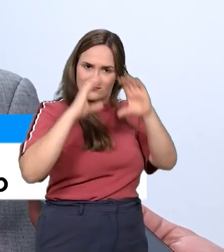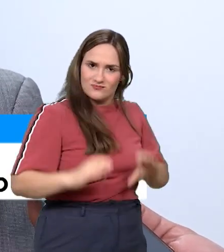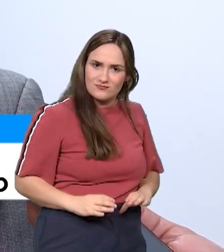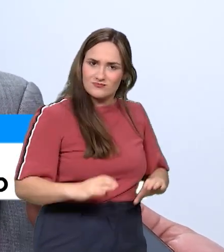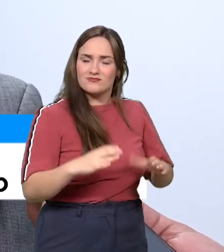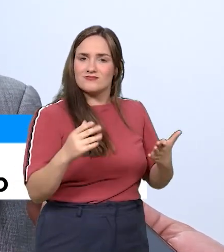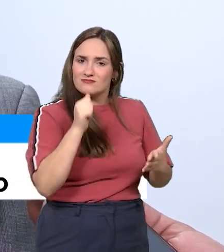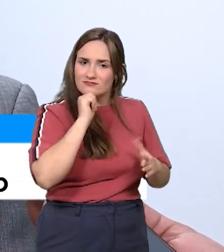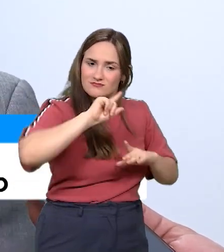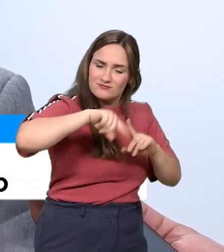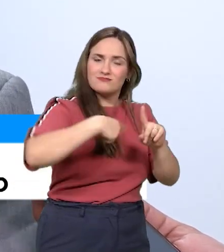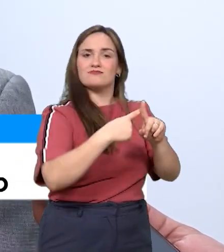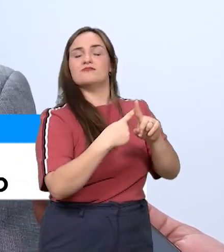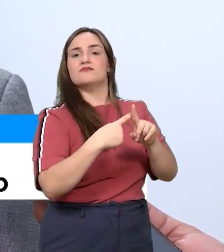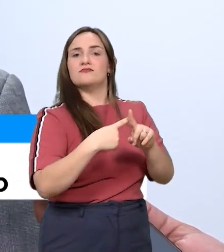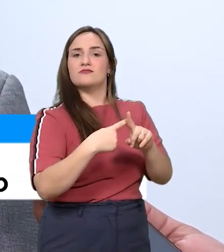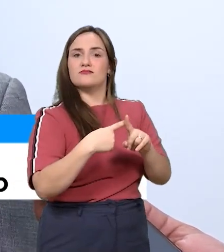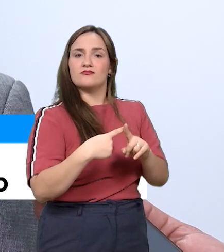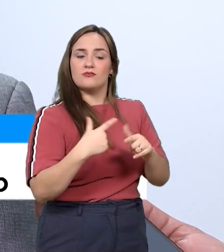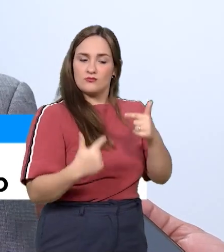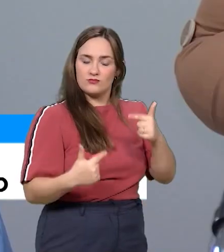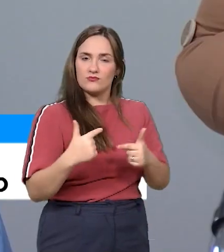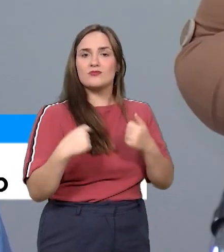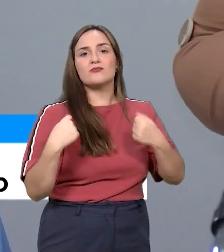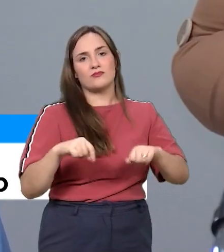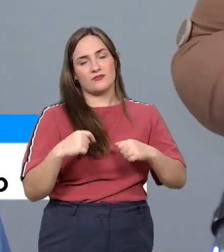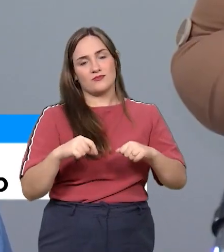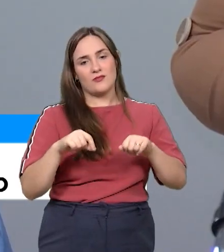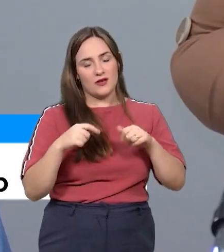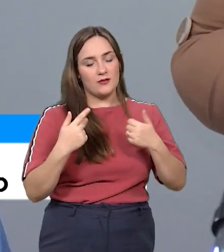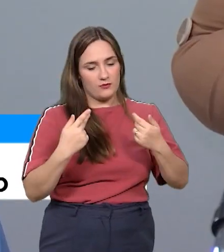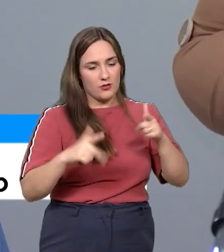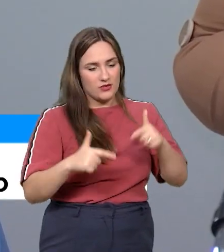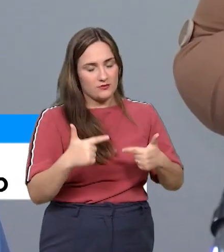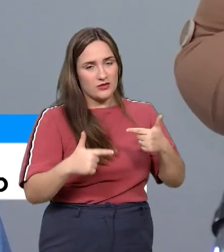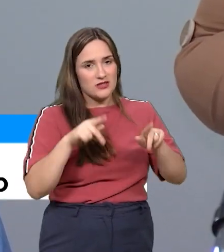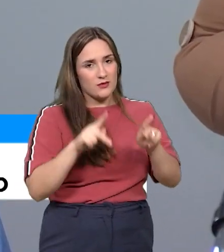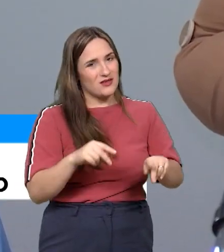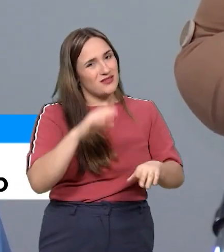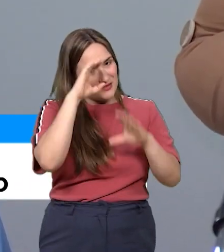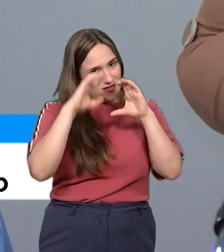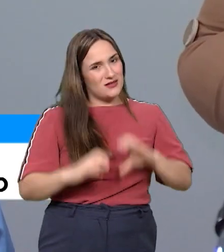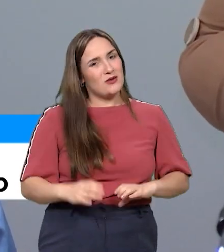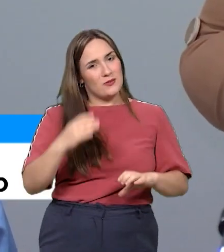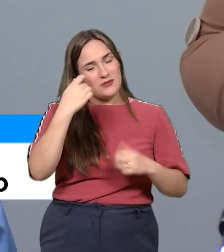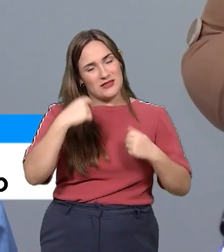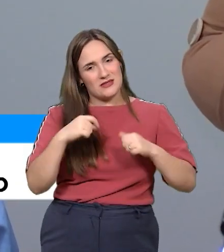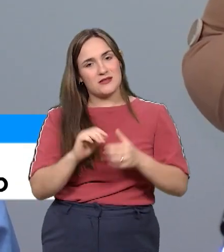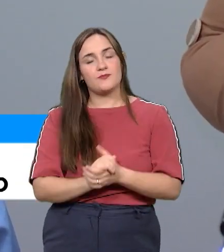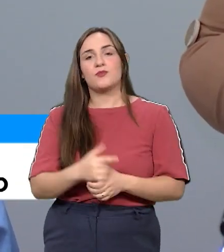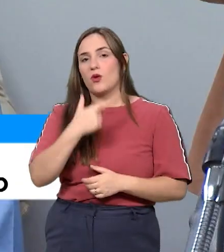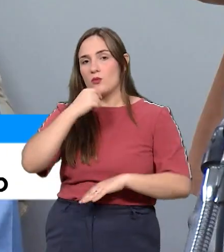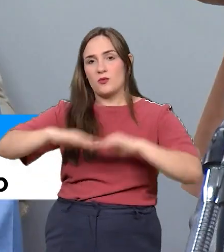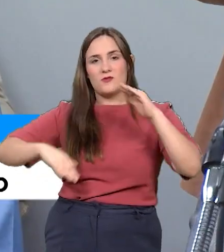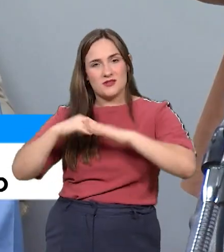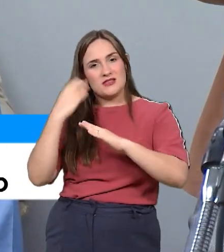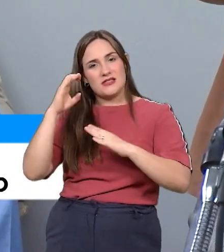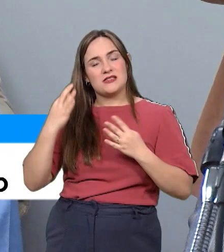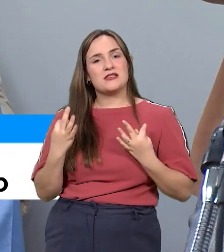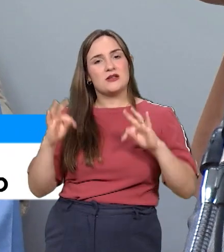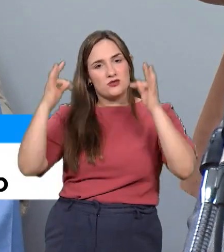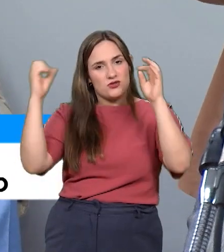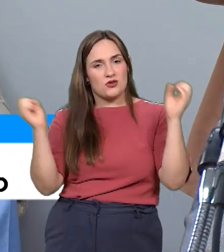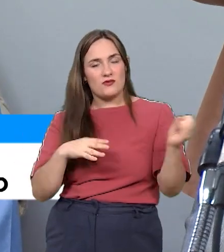através das políticas públicas o cidadão que mais necessita. O secretário executivo de Ciência, Tecnologia e Inovação, Ricardo